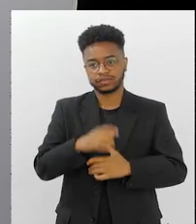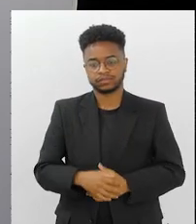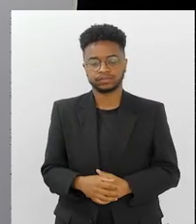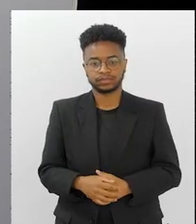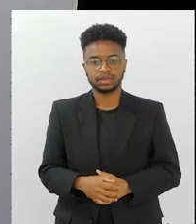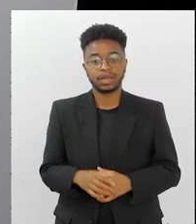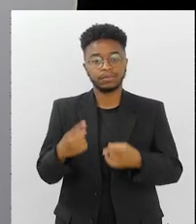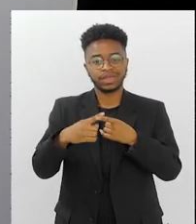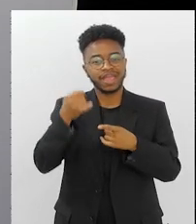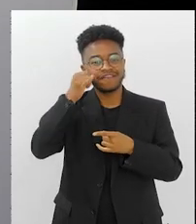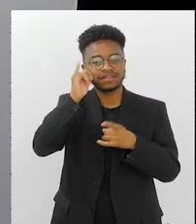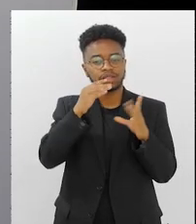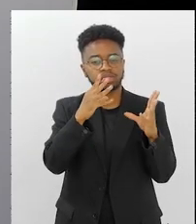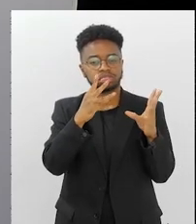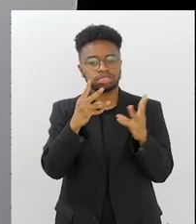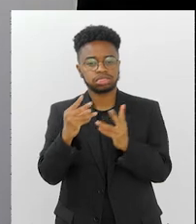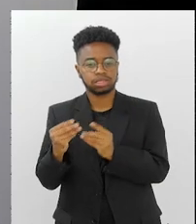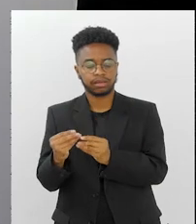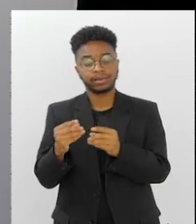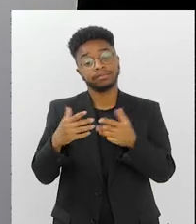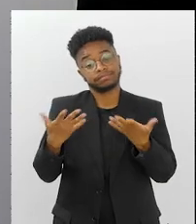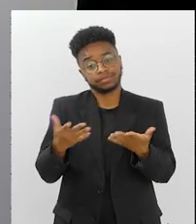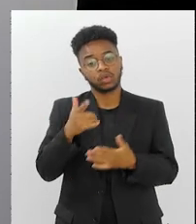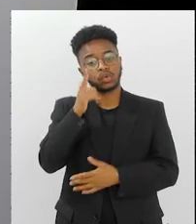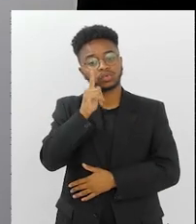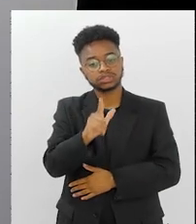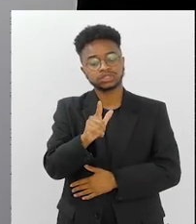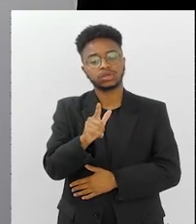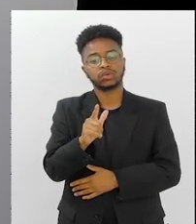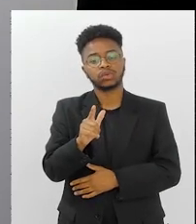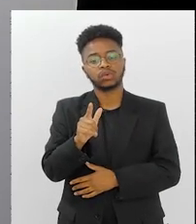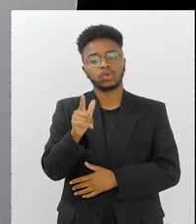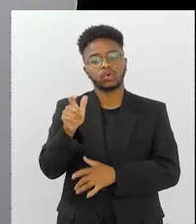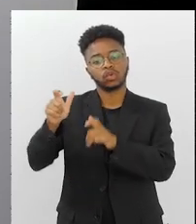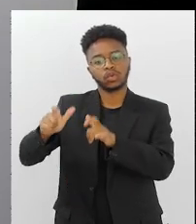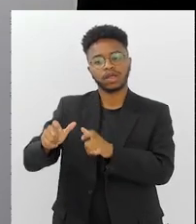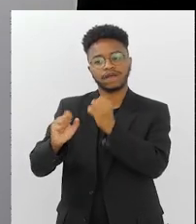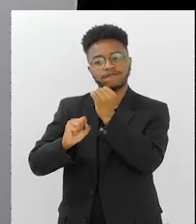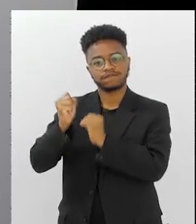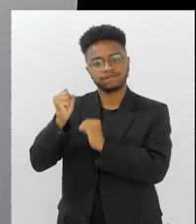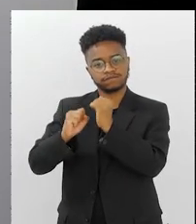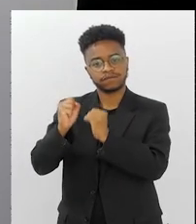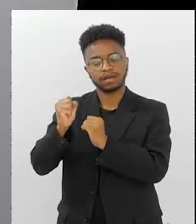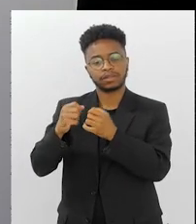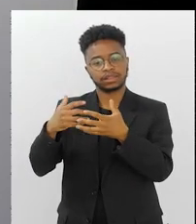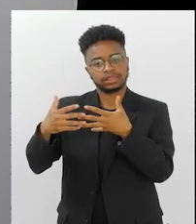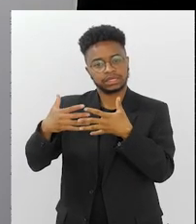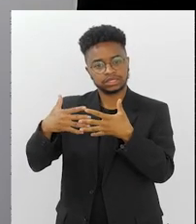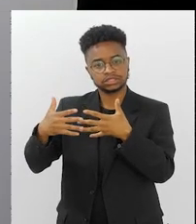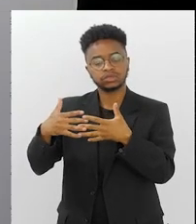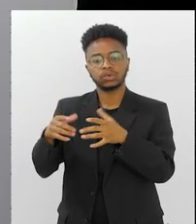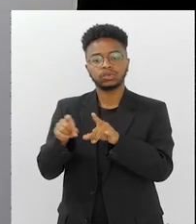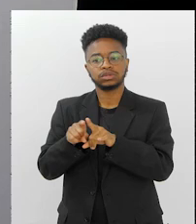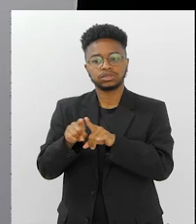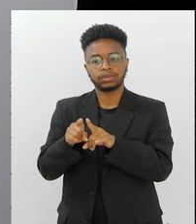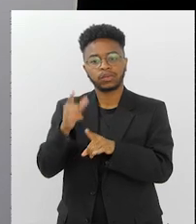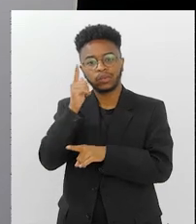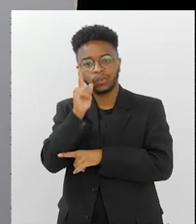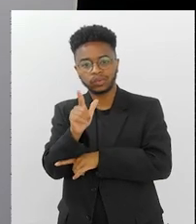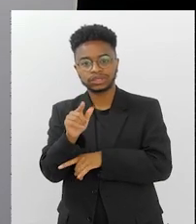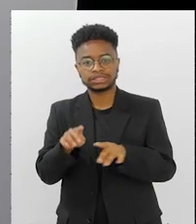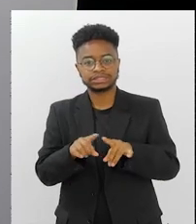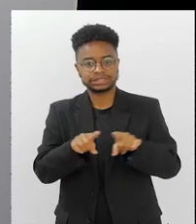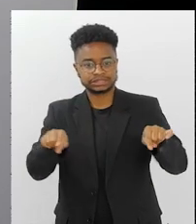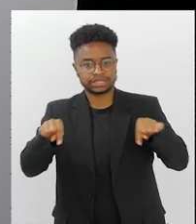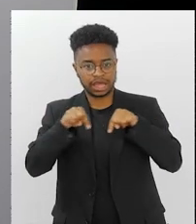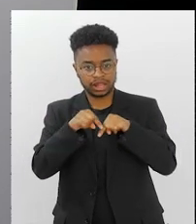para que o balão não esvaziasse aí conseguimos uma fábrica de de de de tecidos lé de ternos conseguimos